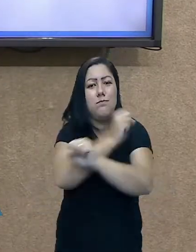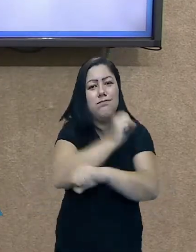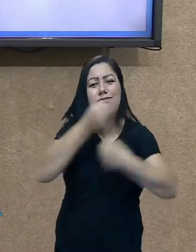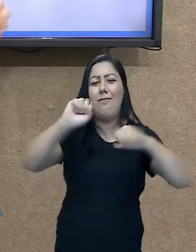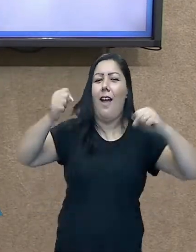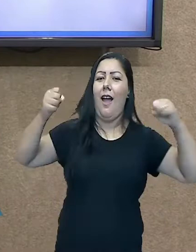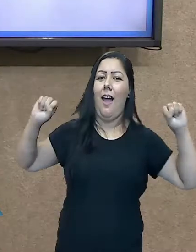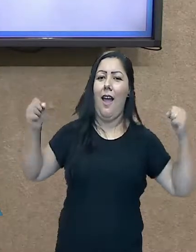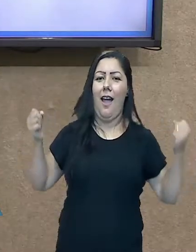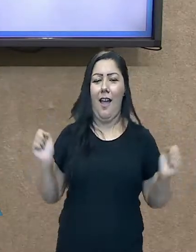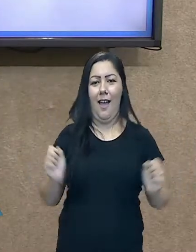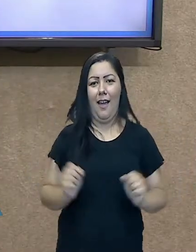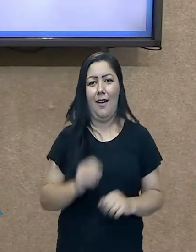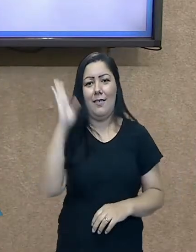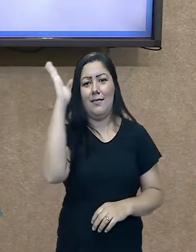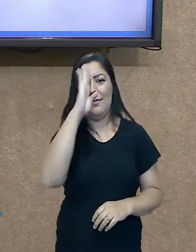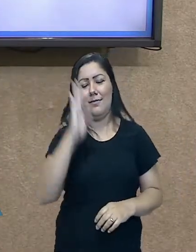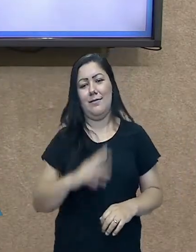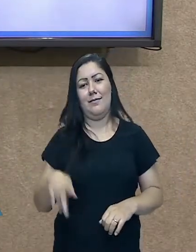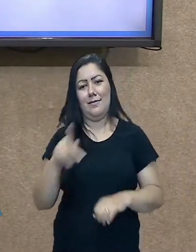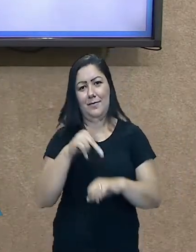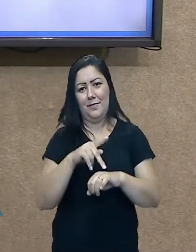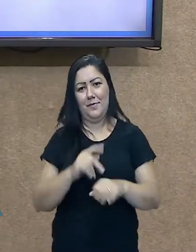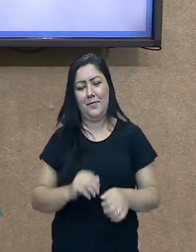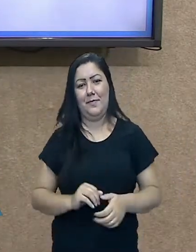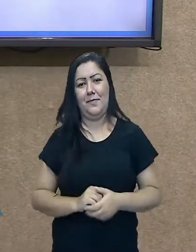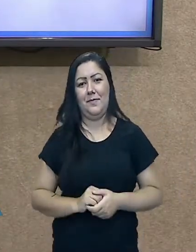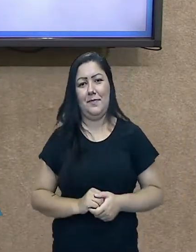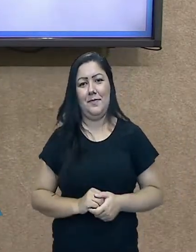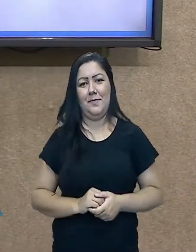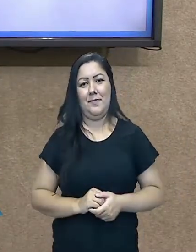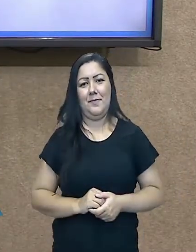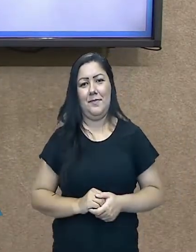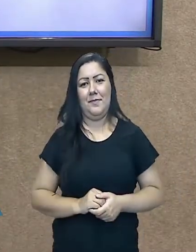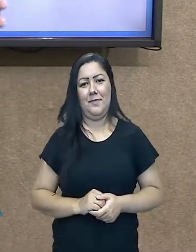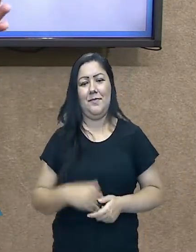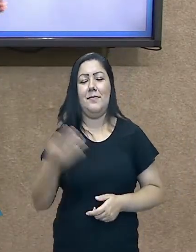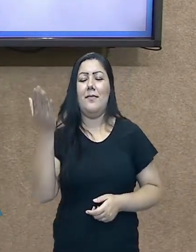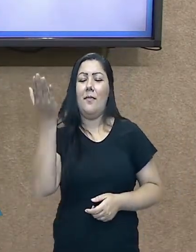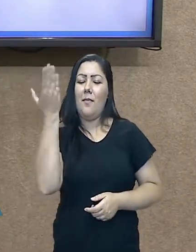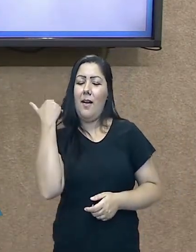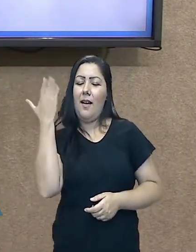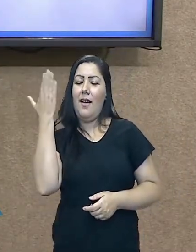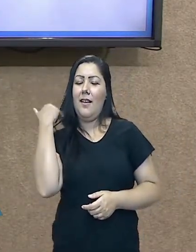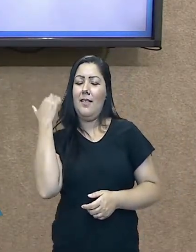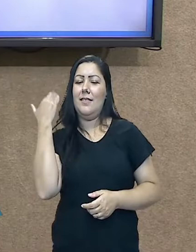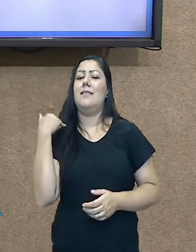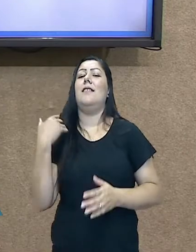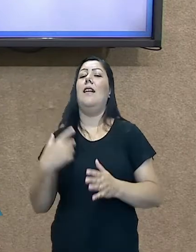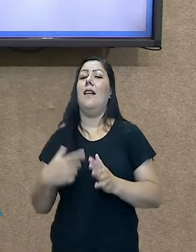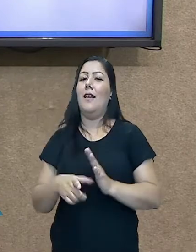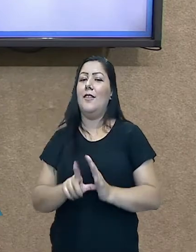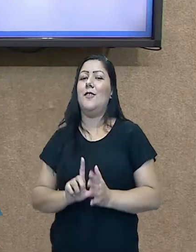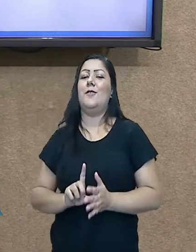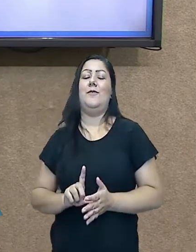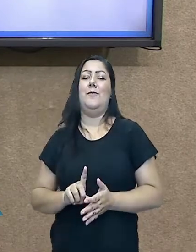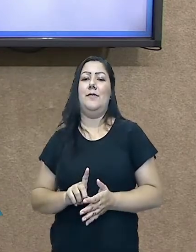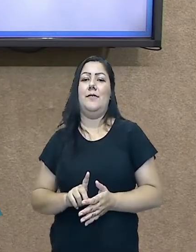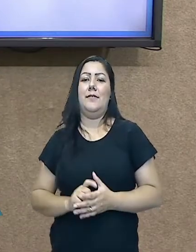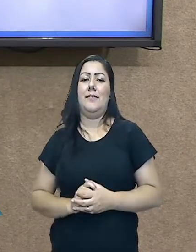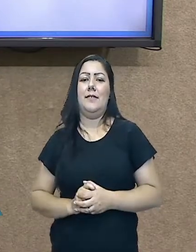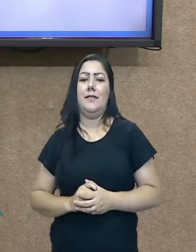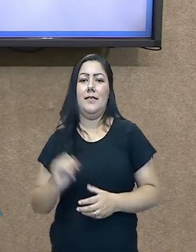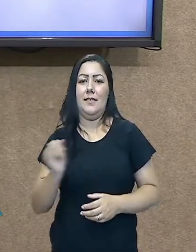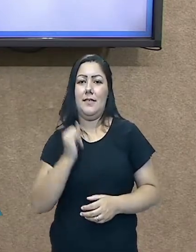tamanho gigantesco de país. Nós temos toda uma história por trás,